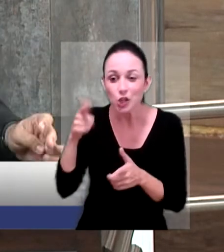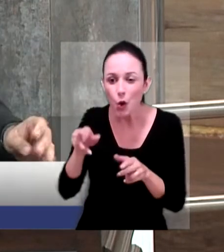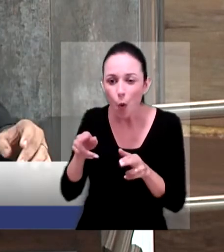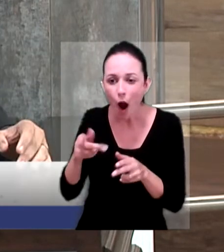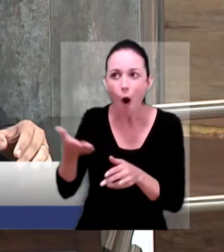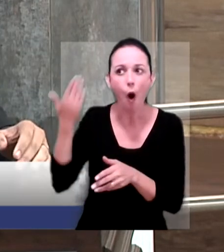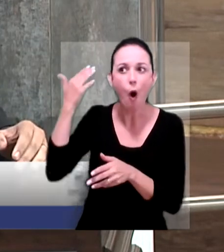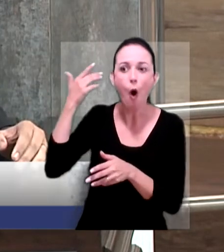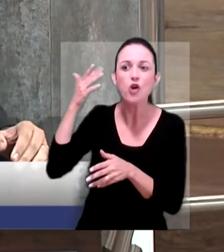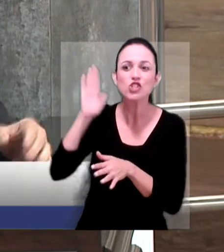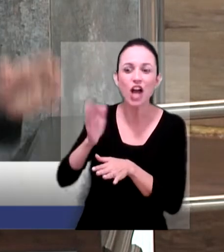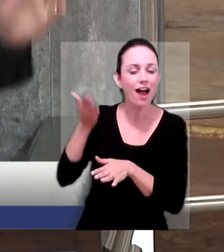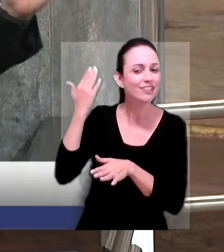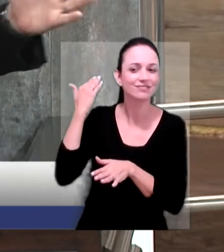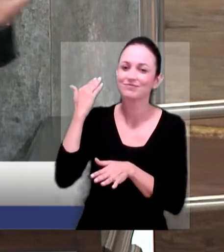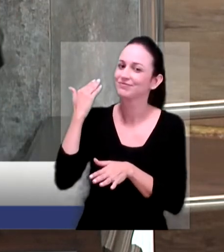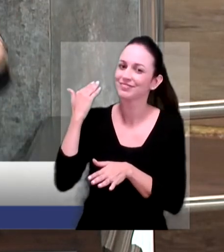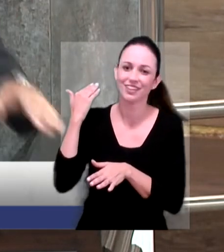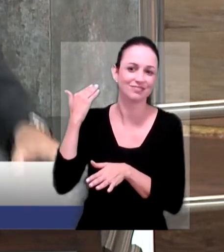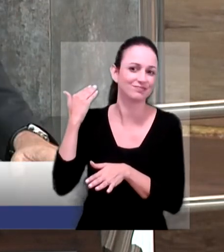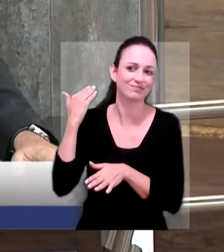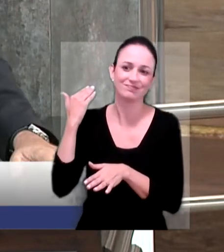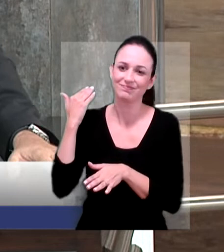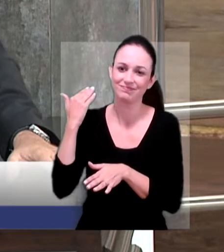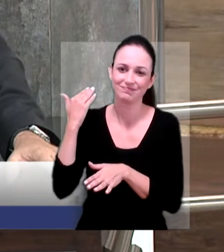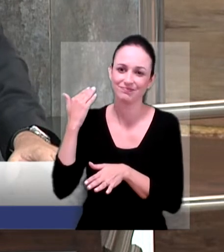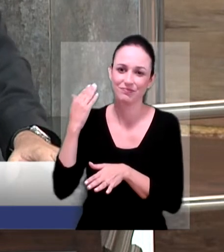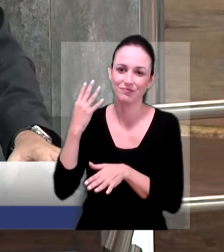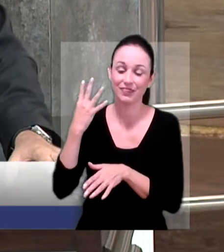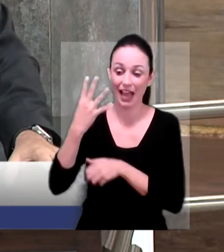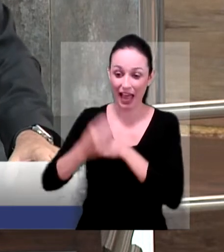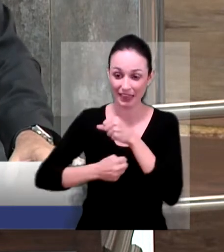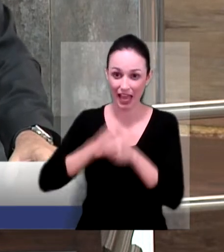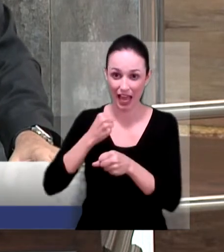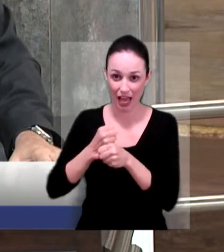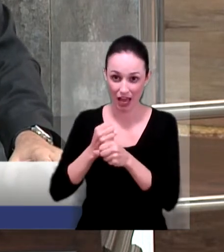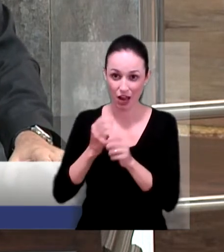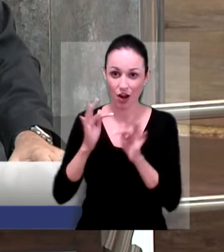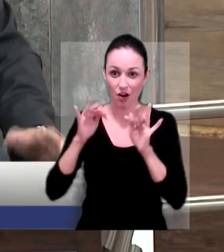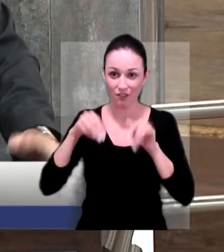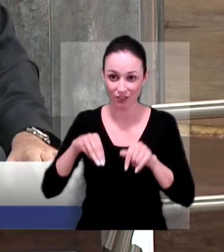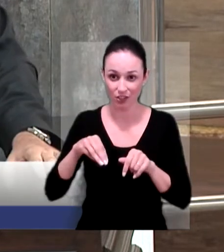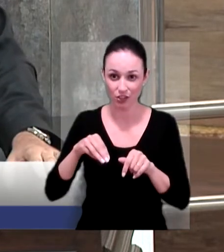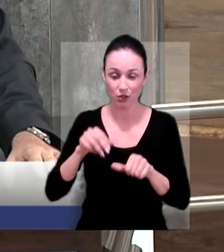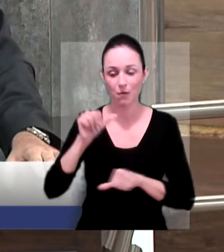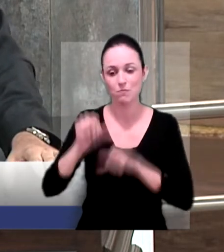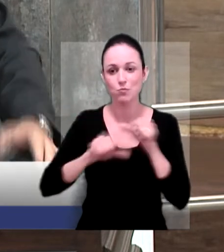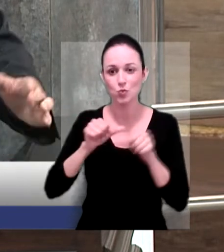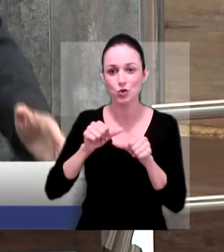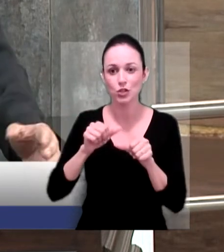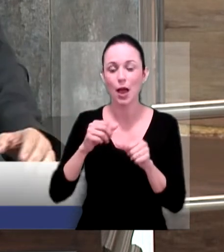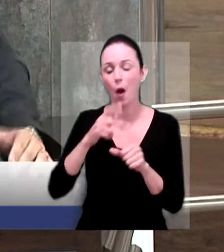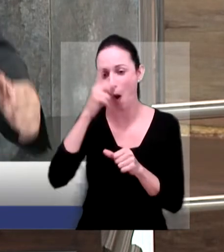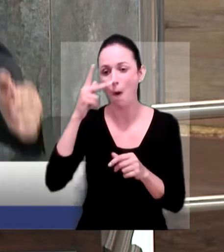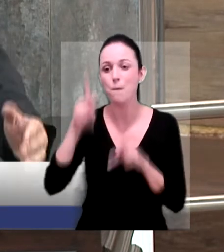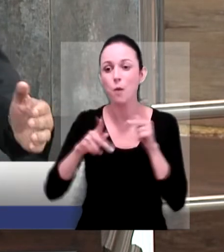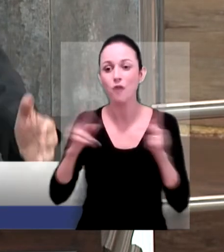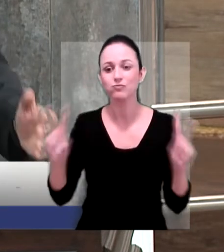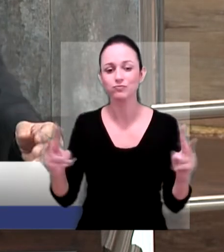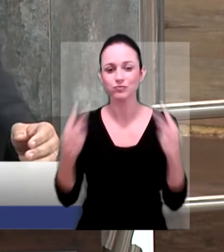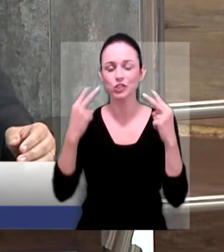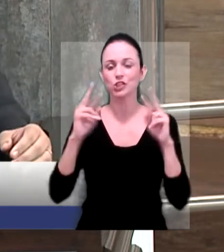de 4 anos, cada um de nós será visto de forma diferente pela população. Todavia,